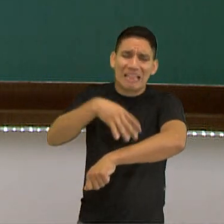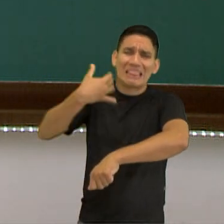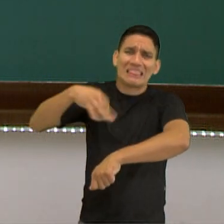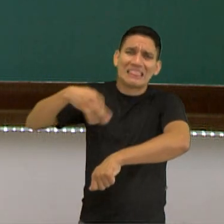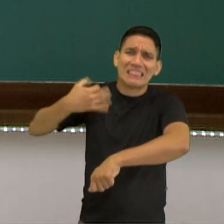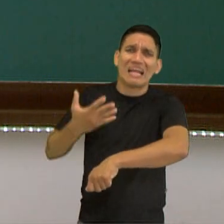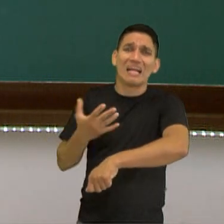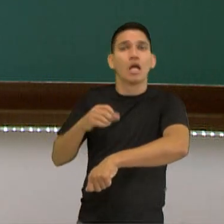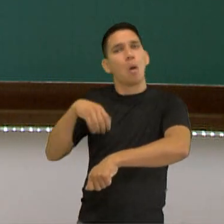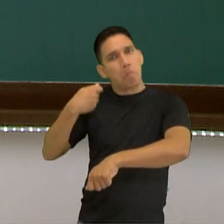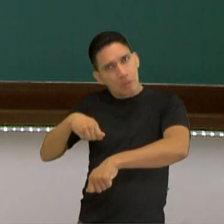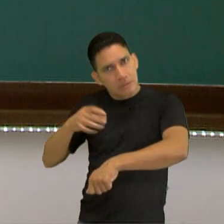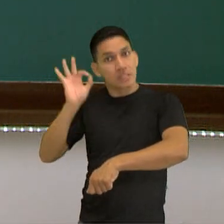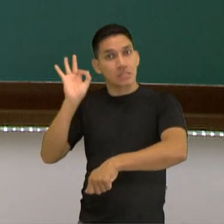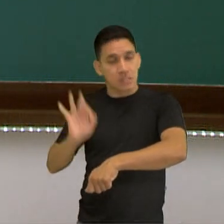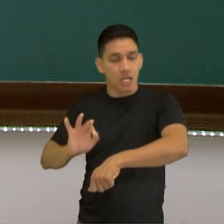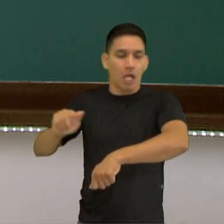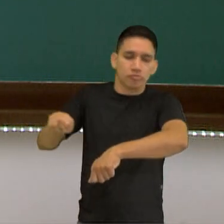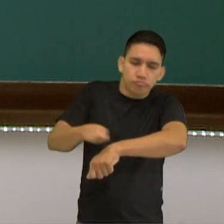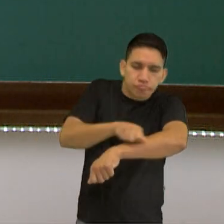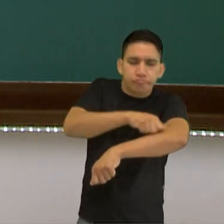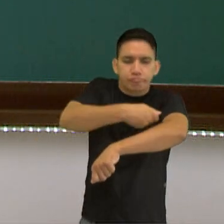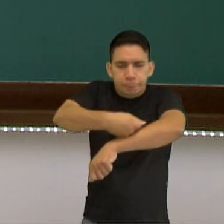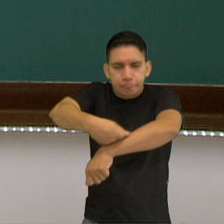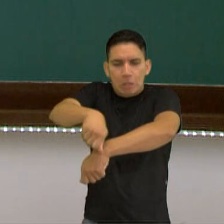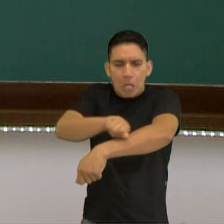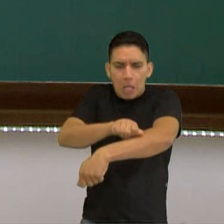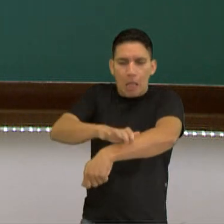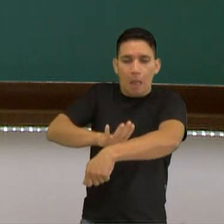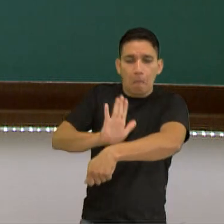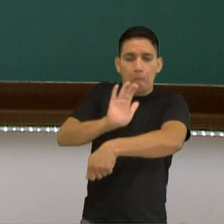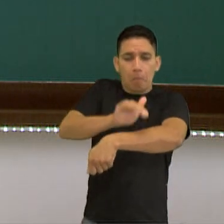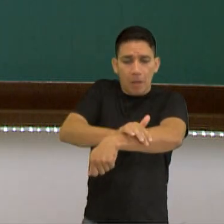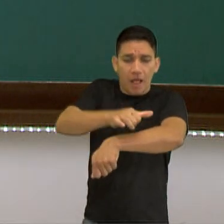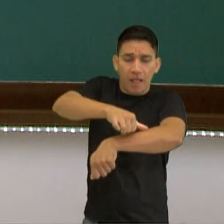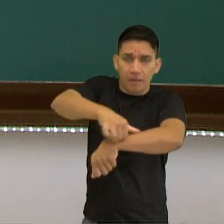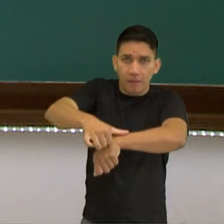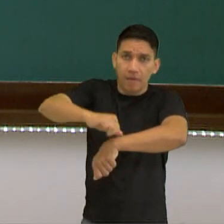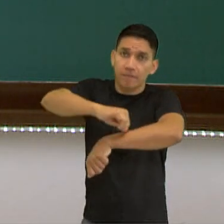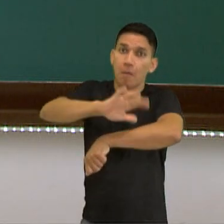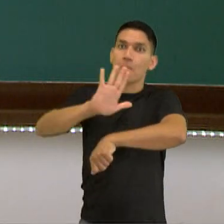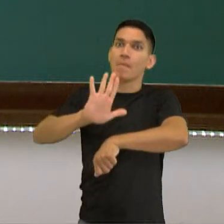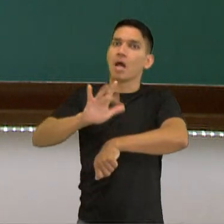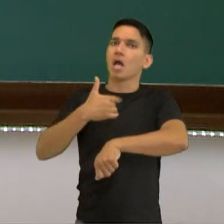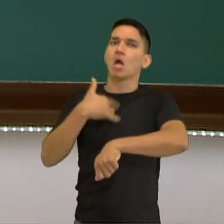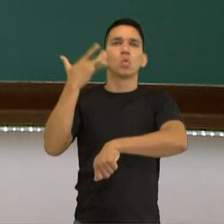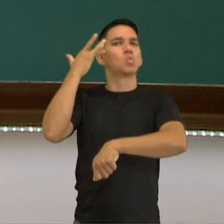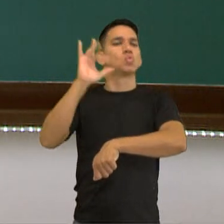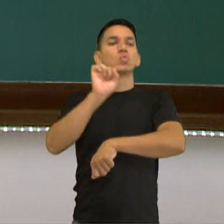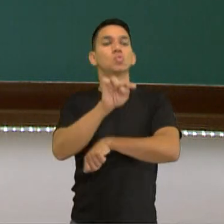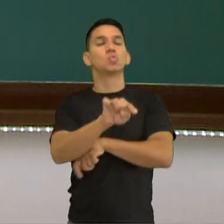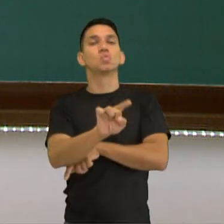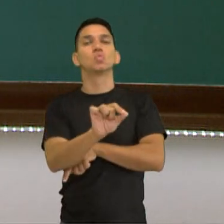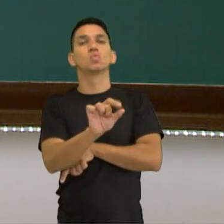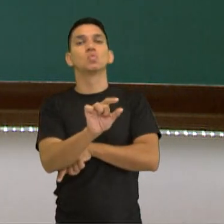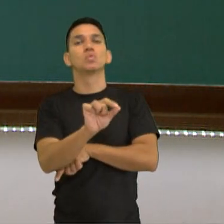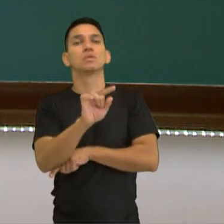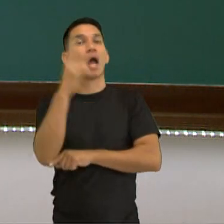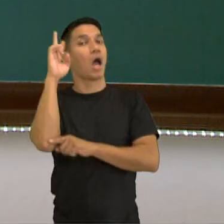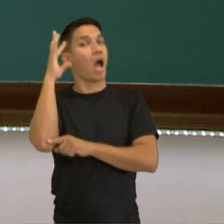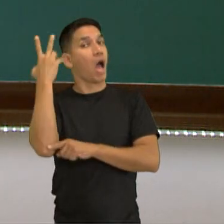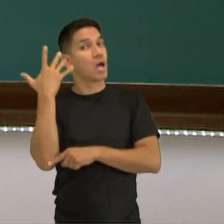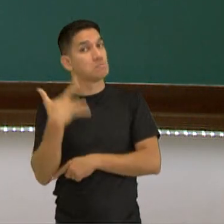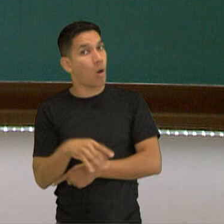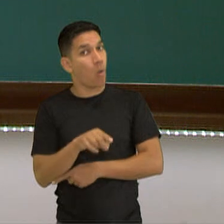ferida, passar um antisséptico, fazer um curativo. Porém, eu não conheço o histórico desse animal de rua ou